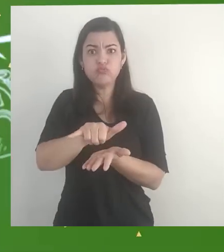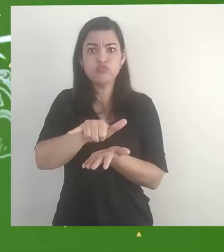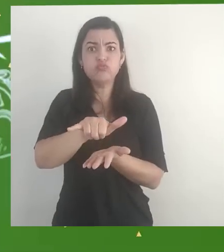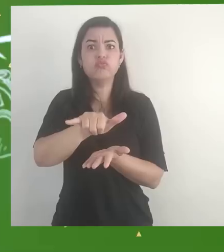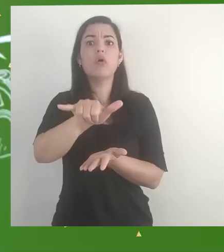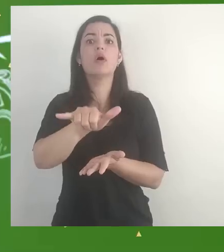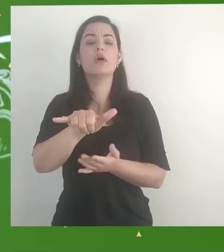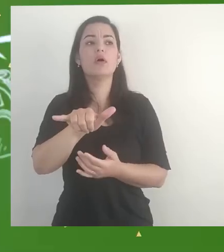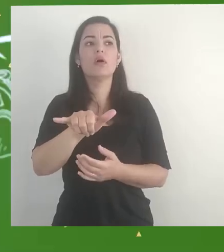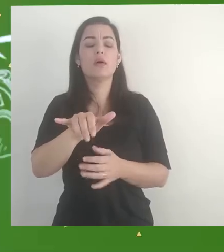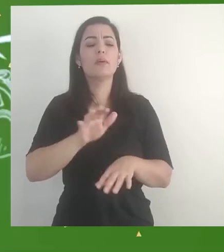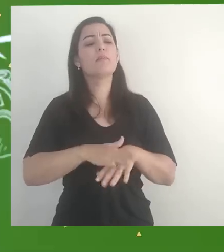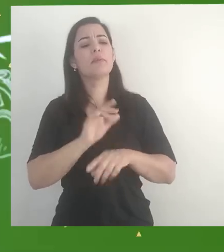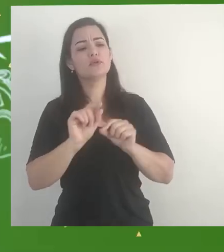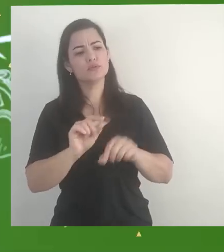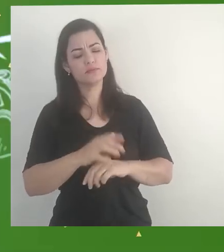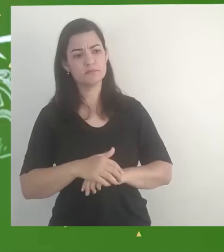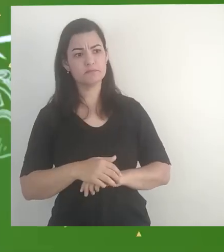o que mais?